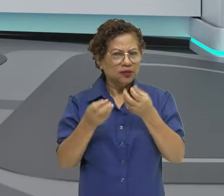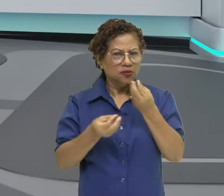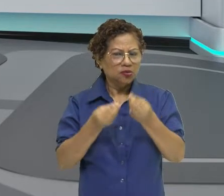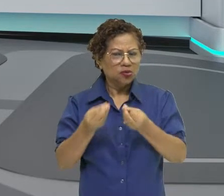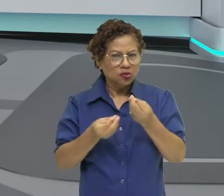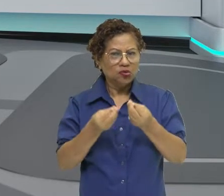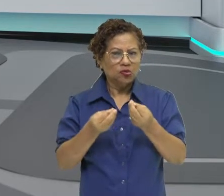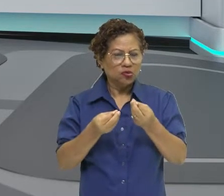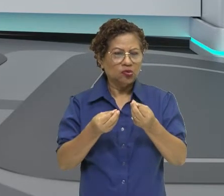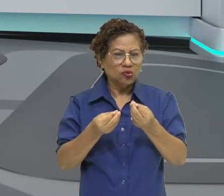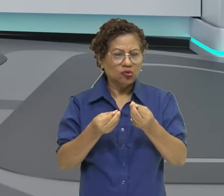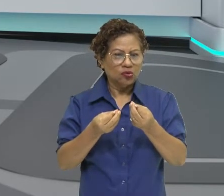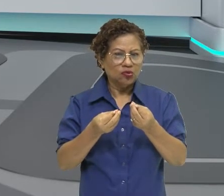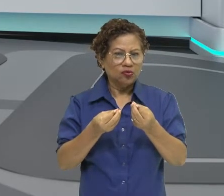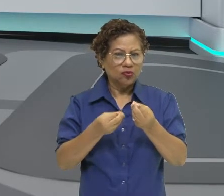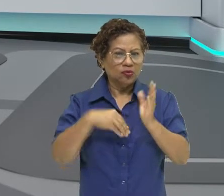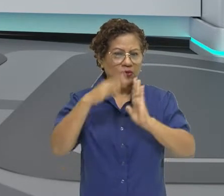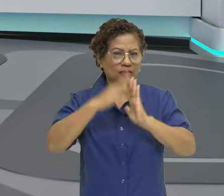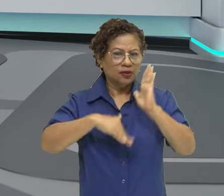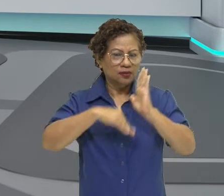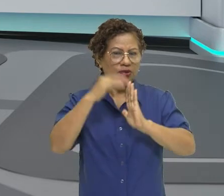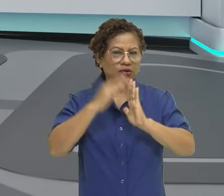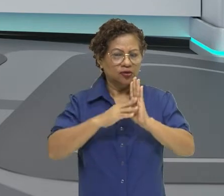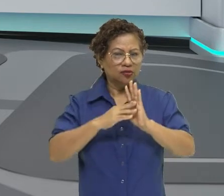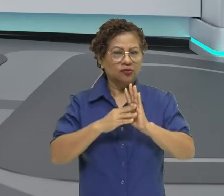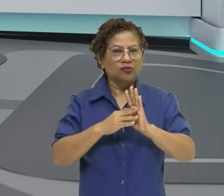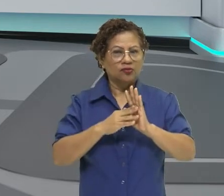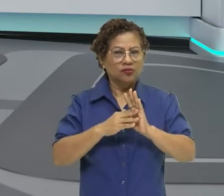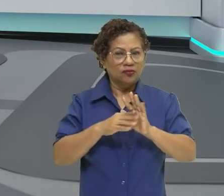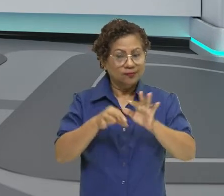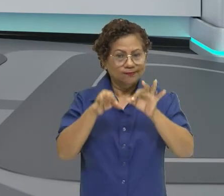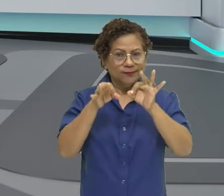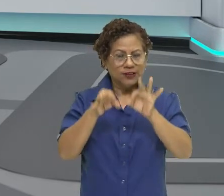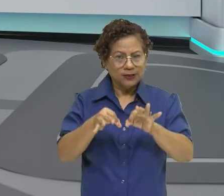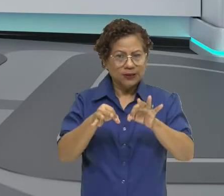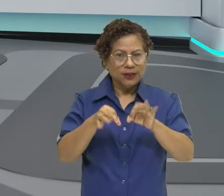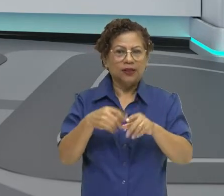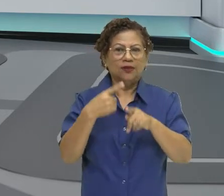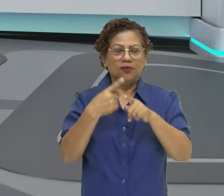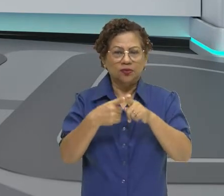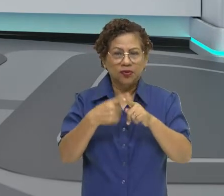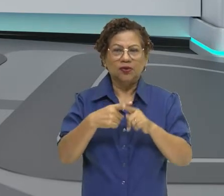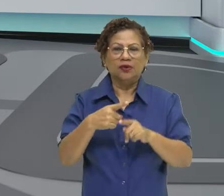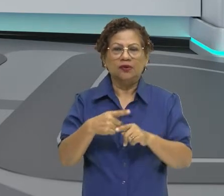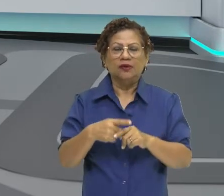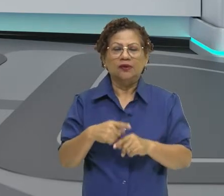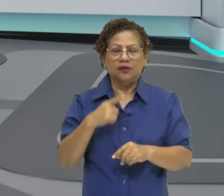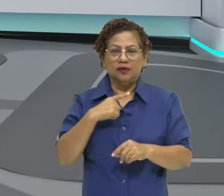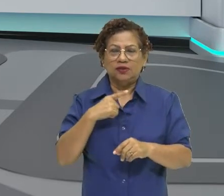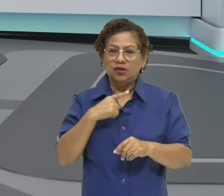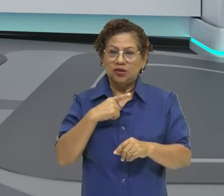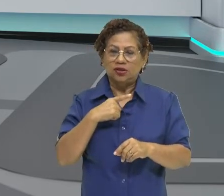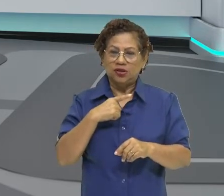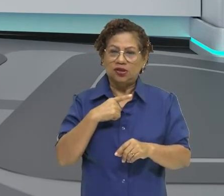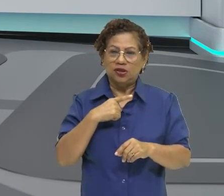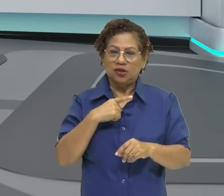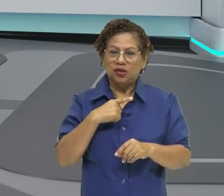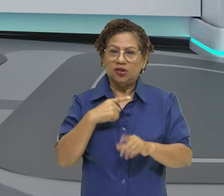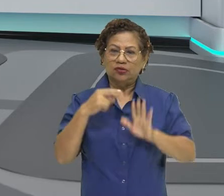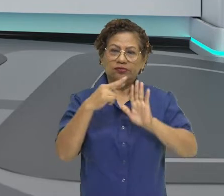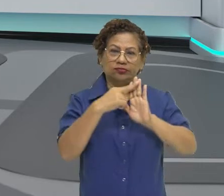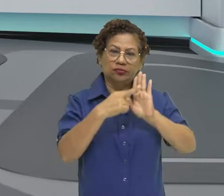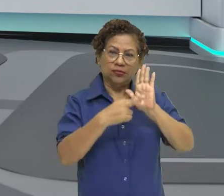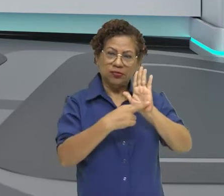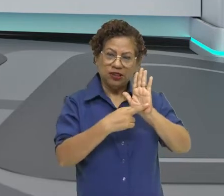Na pintura, ela conseguia ser representada, né, porque eles tinham essa lei, as pinturas tinham que estar com